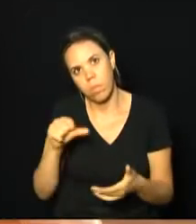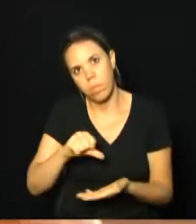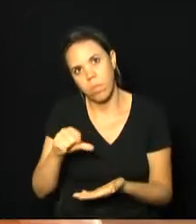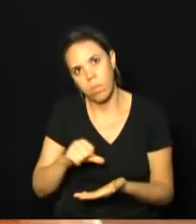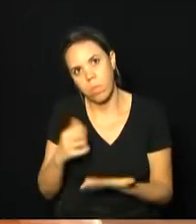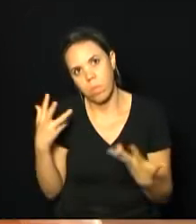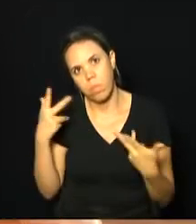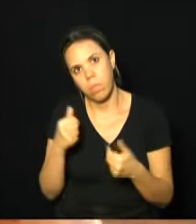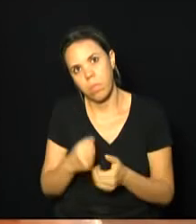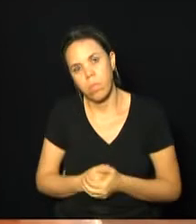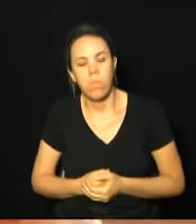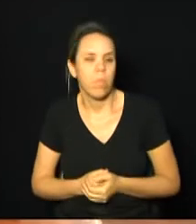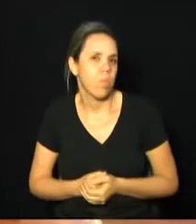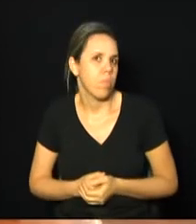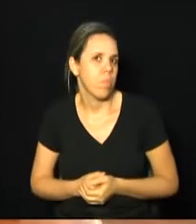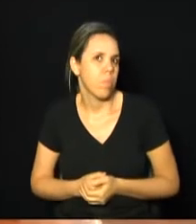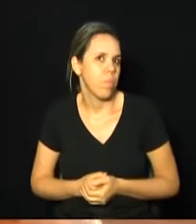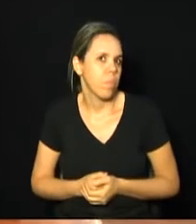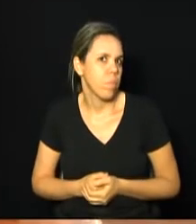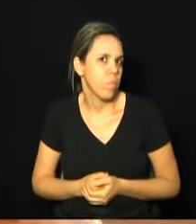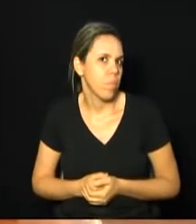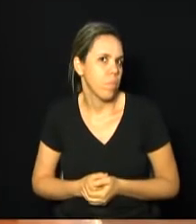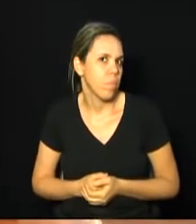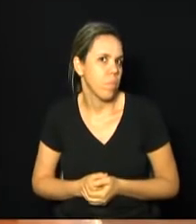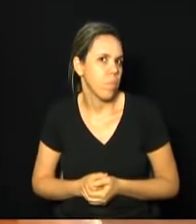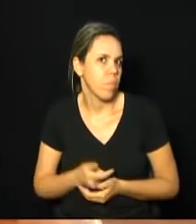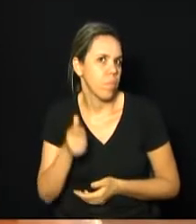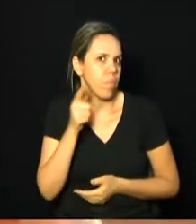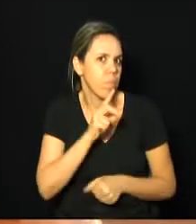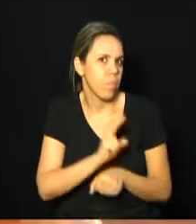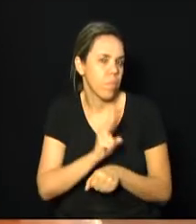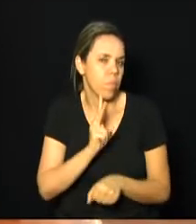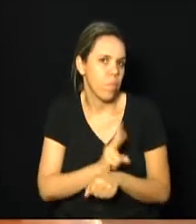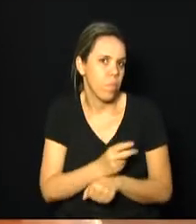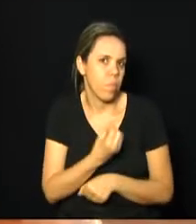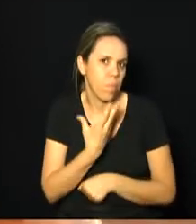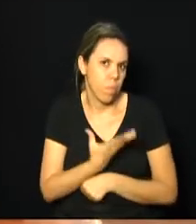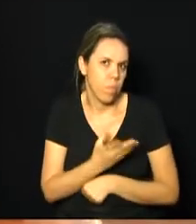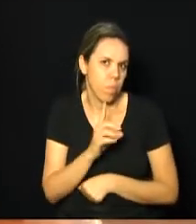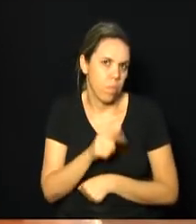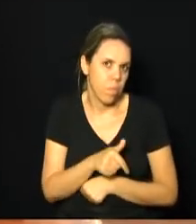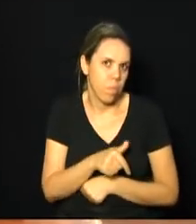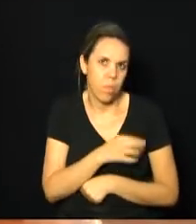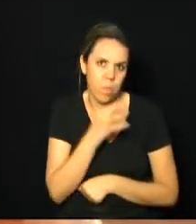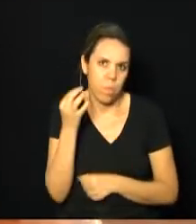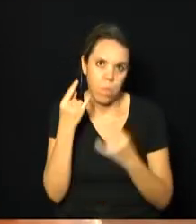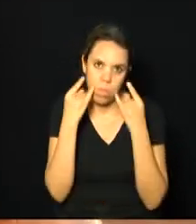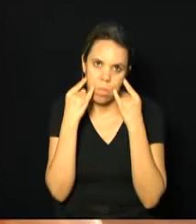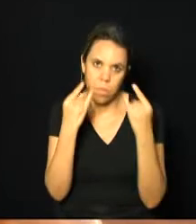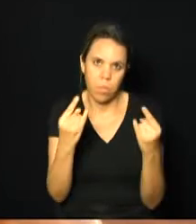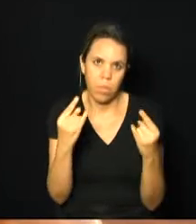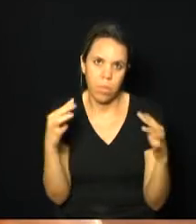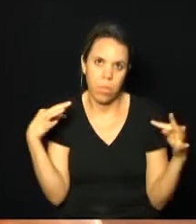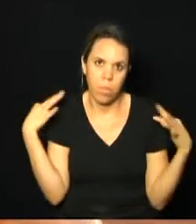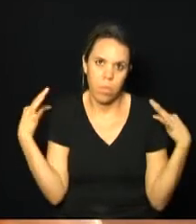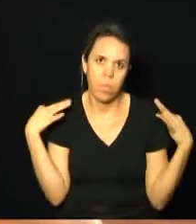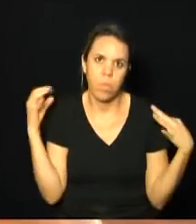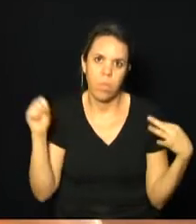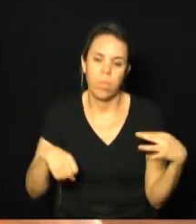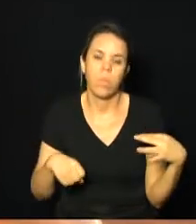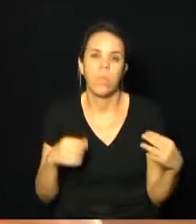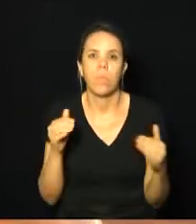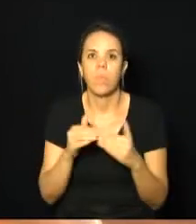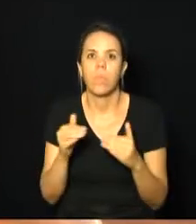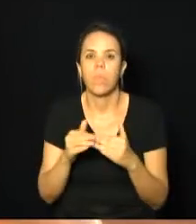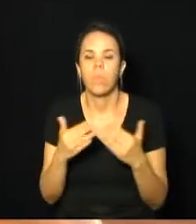muito bonita, que se a gente conseguir cuidar bem, é um atrativo enorme para turismo, sim. Eu